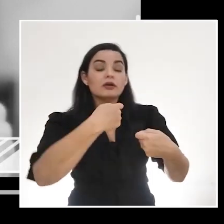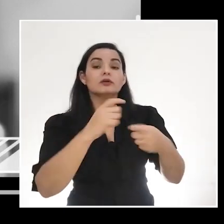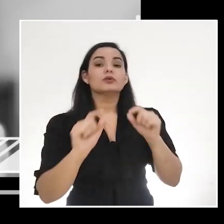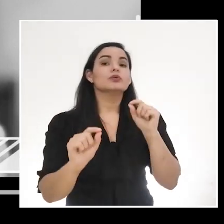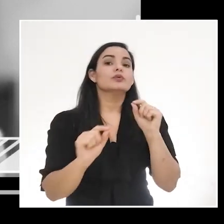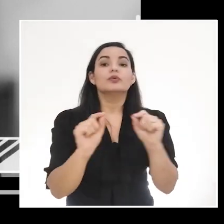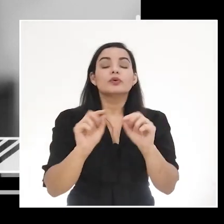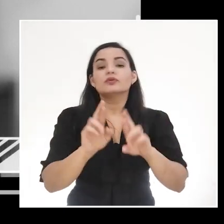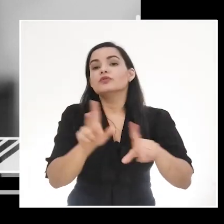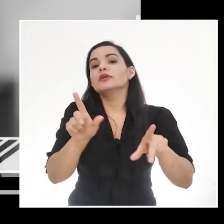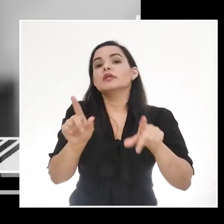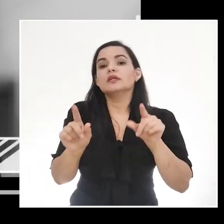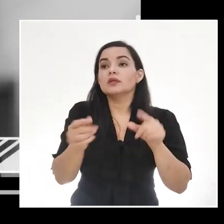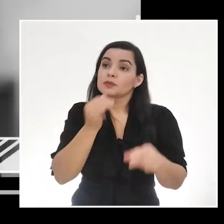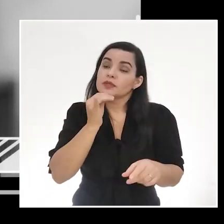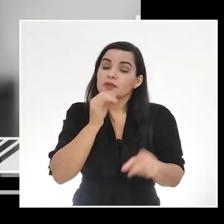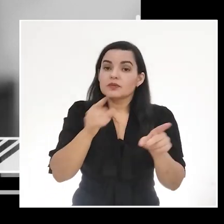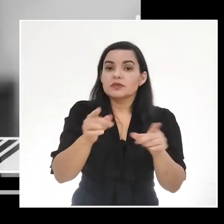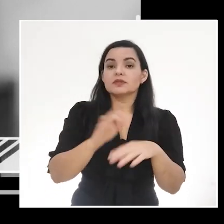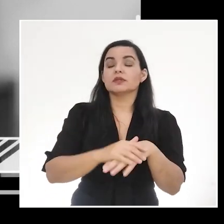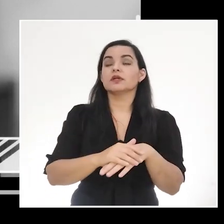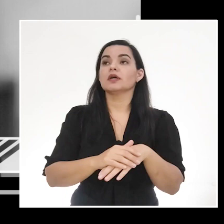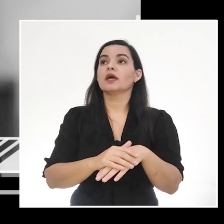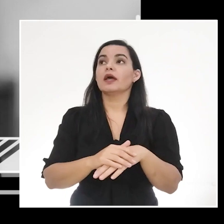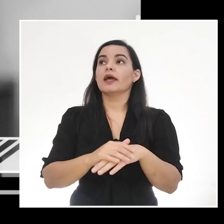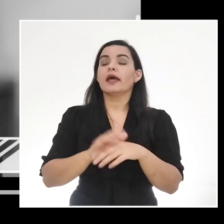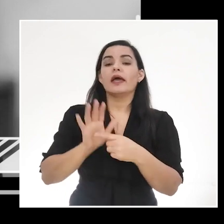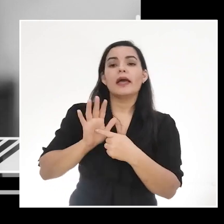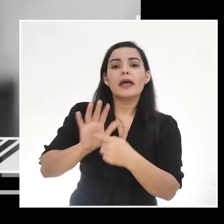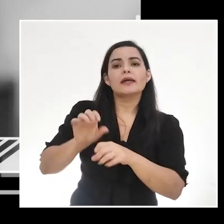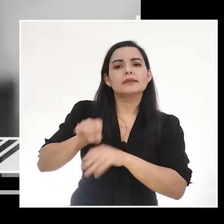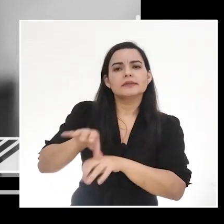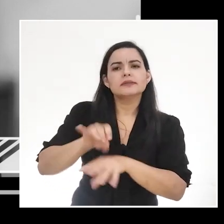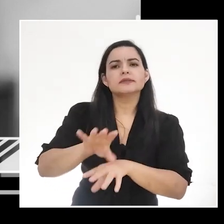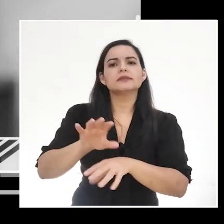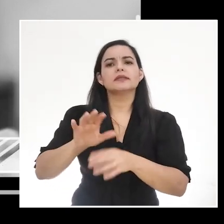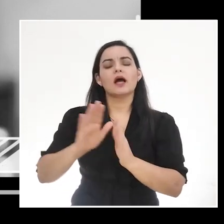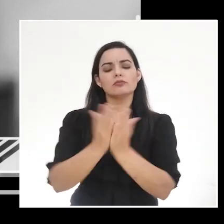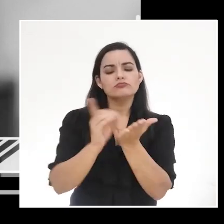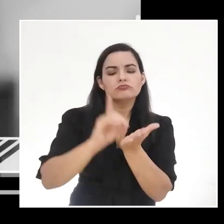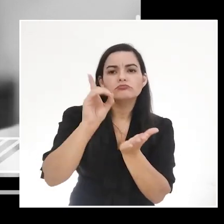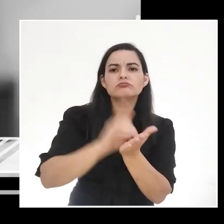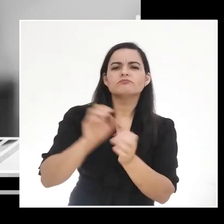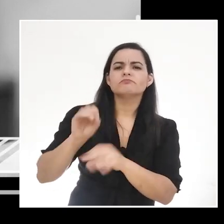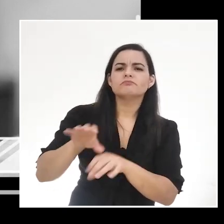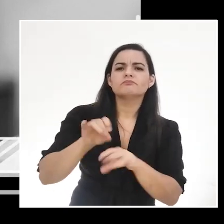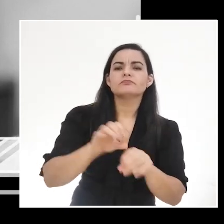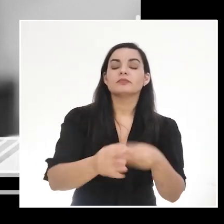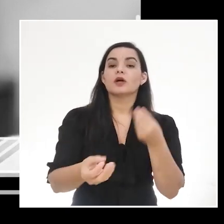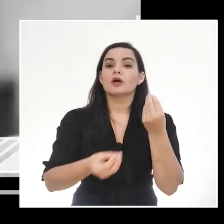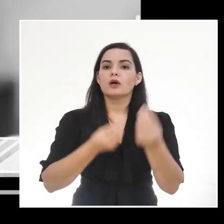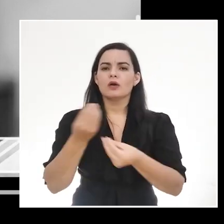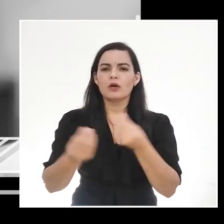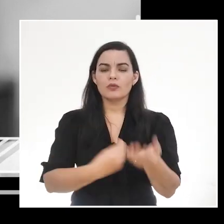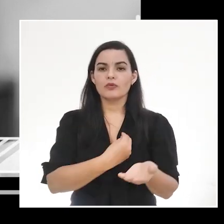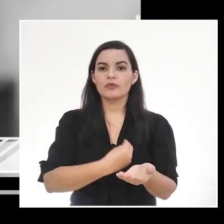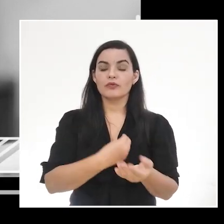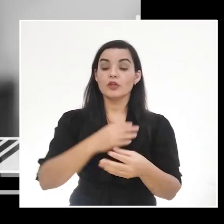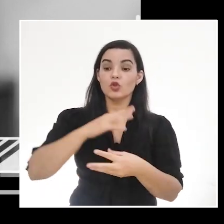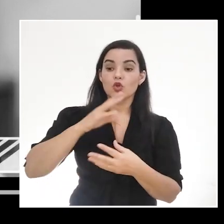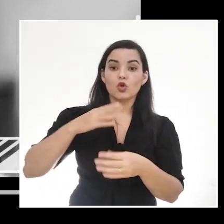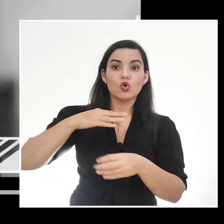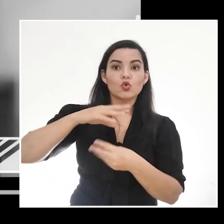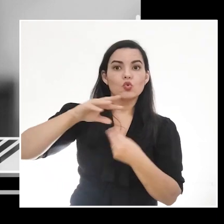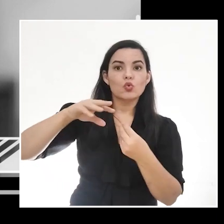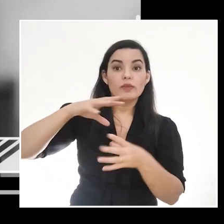que Satanás procura nos derrubar nessas questões. E qual que é a diferença, por exemplo, de você fazer um estudo bíblico sobre isso